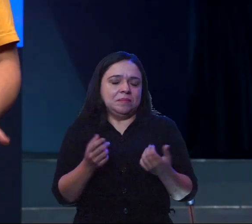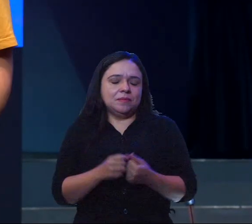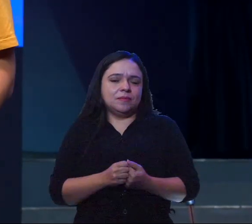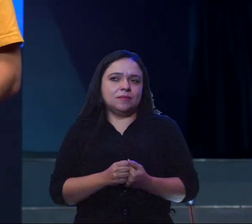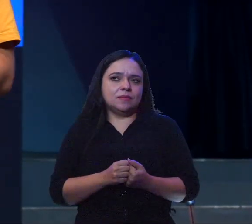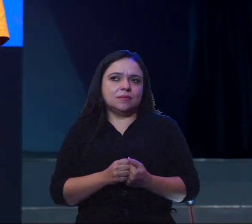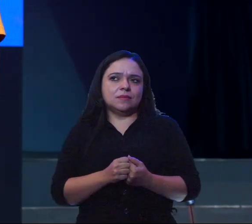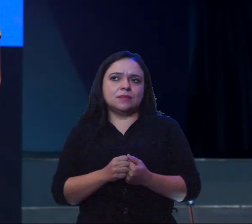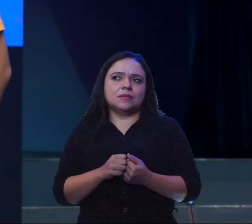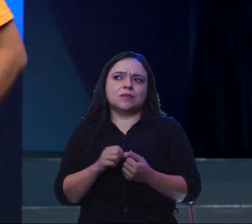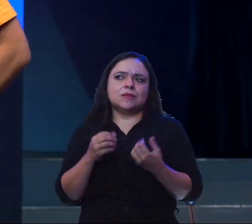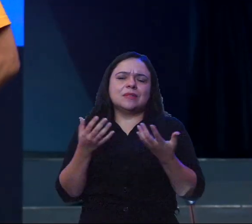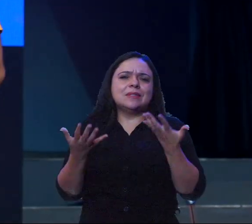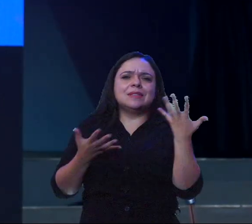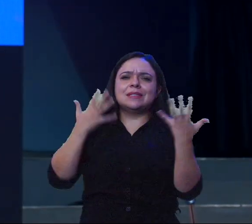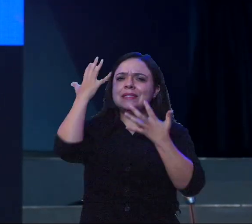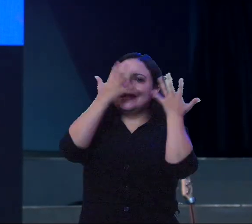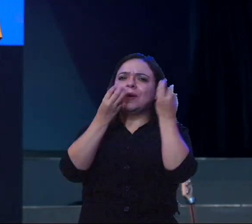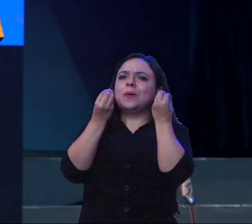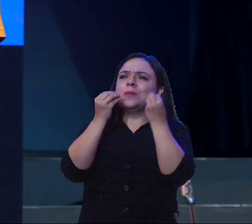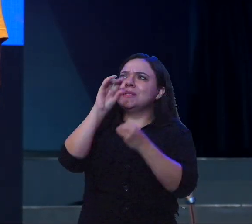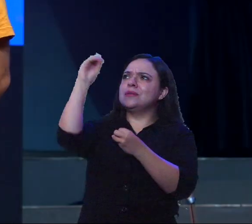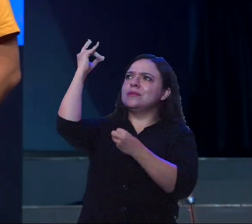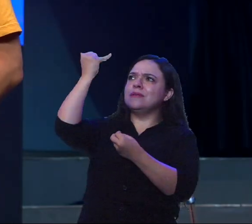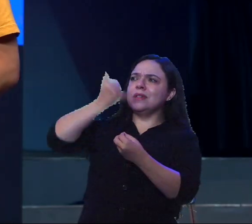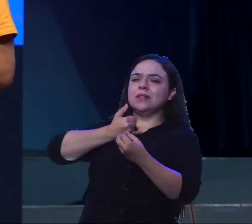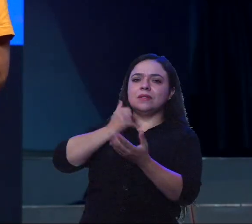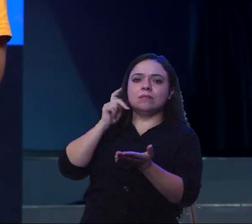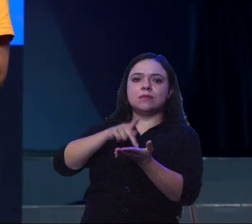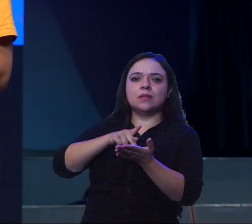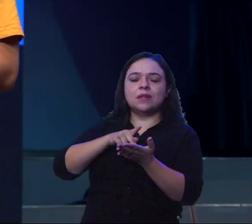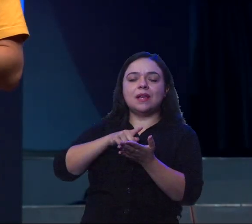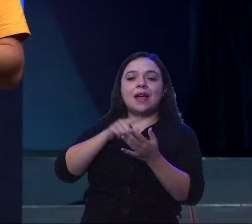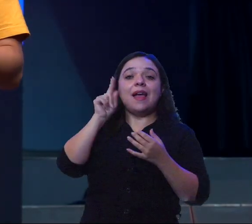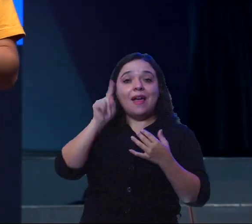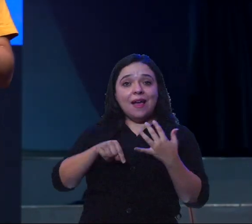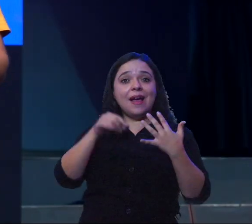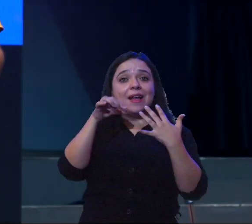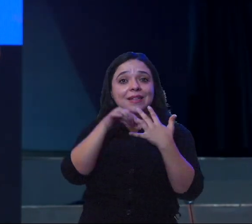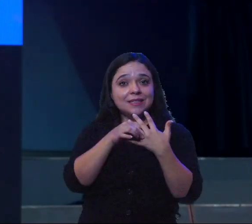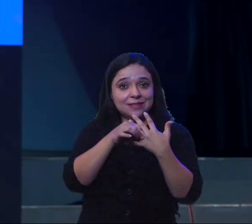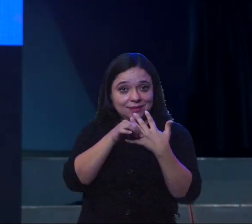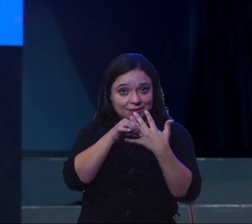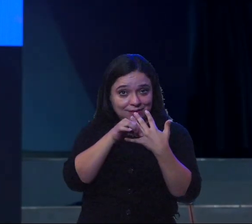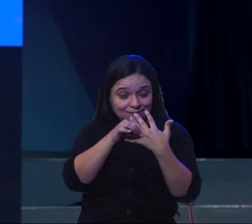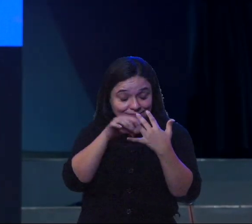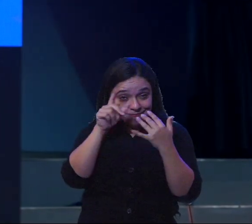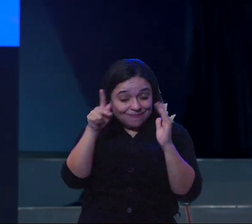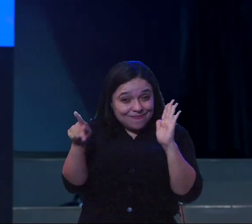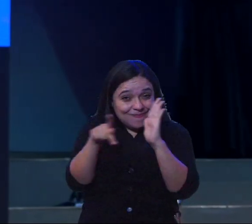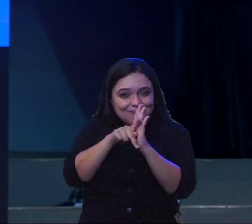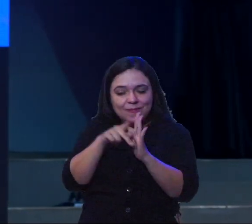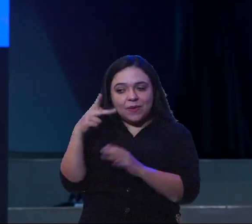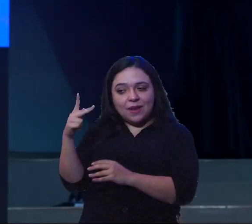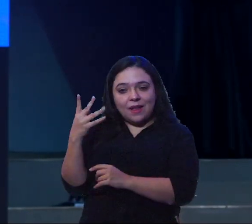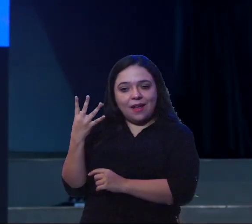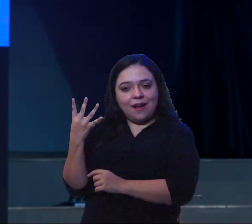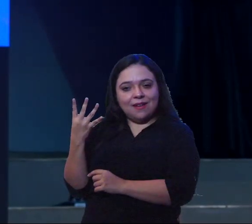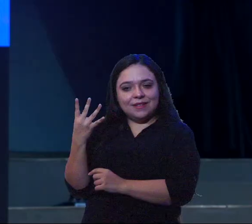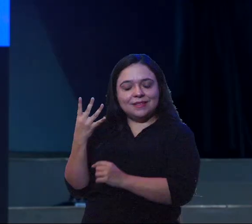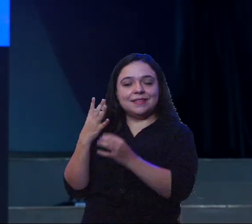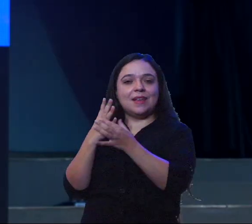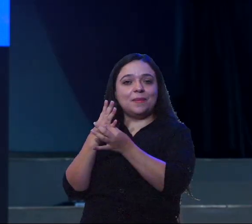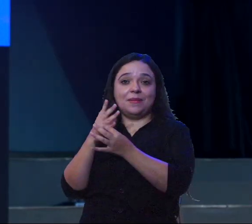eles começaram a falar assim, Deus, o que o senhor quer falar, o que você quer revelar? E não é que a aliança era exatamente o tamanho do dedo dela? Deus sabe